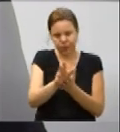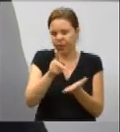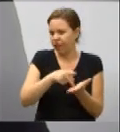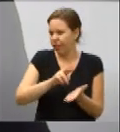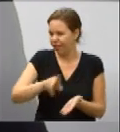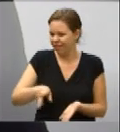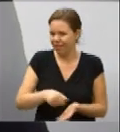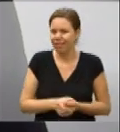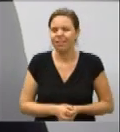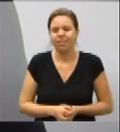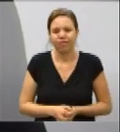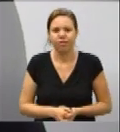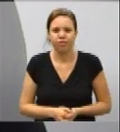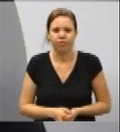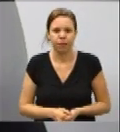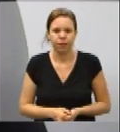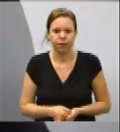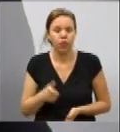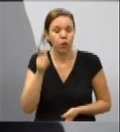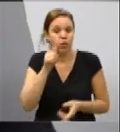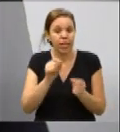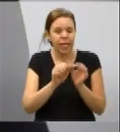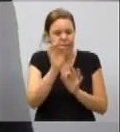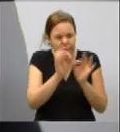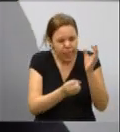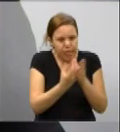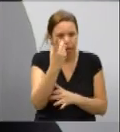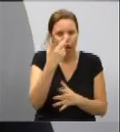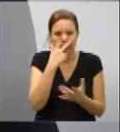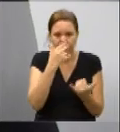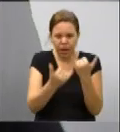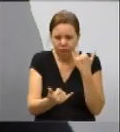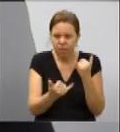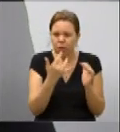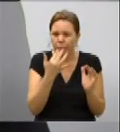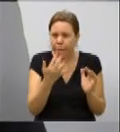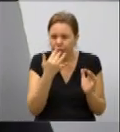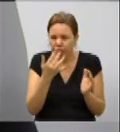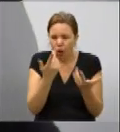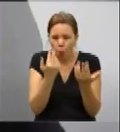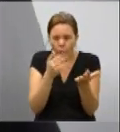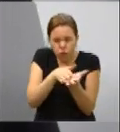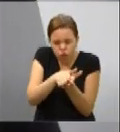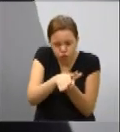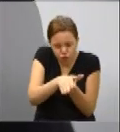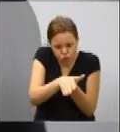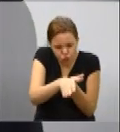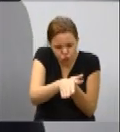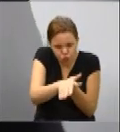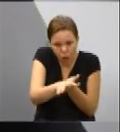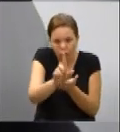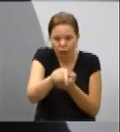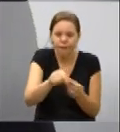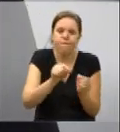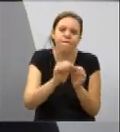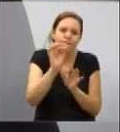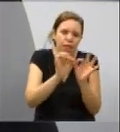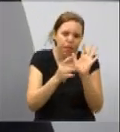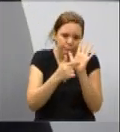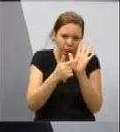não. Sim, eu consegui criar esse efeito de pintura digitalizada, mas isso tudo é feito à mão